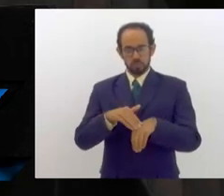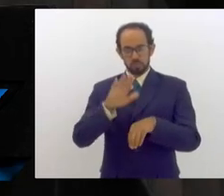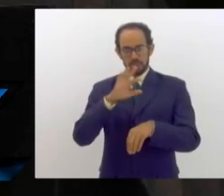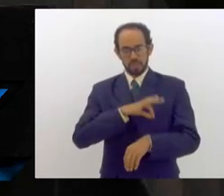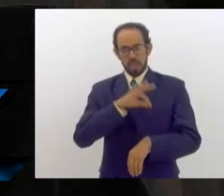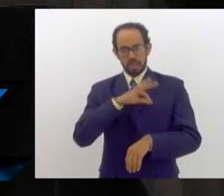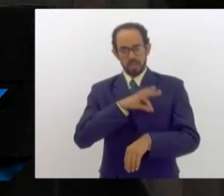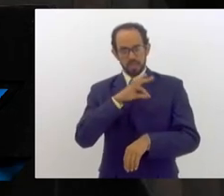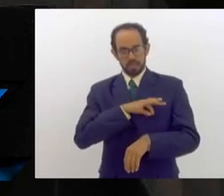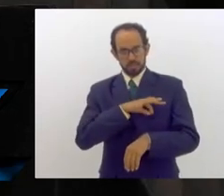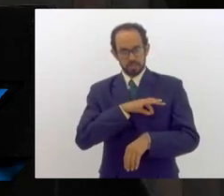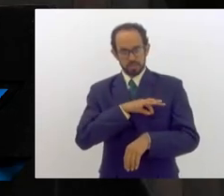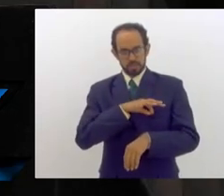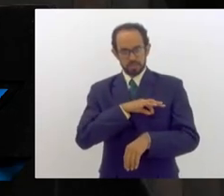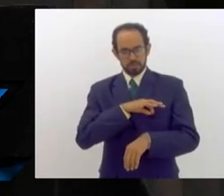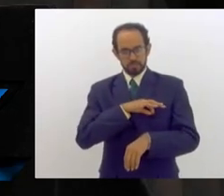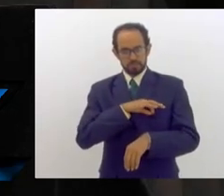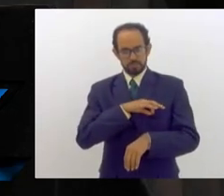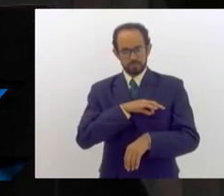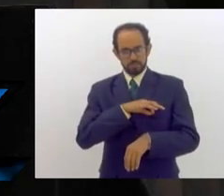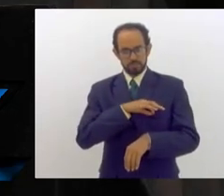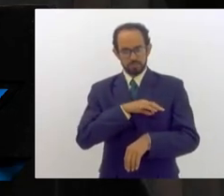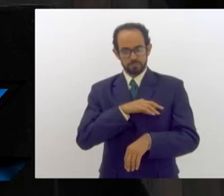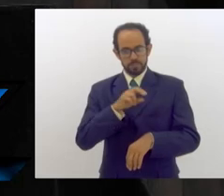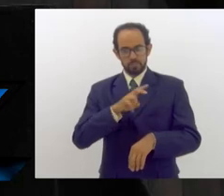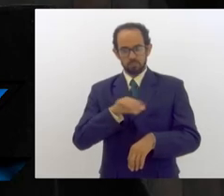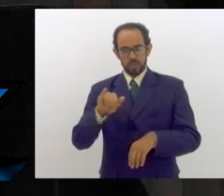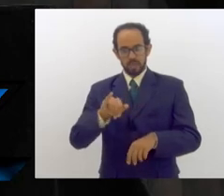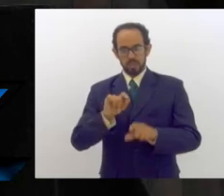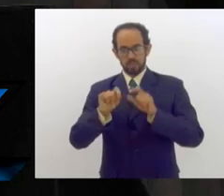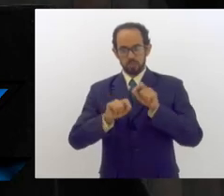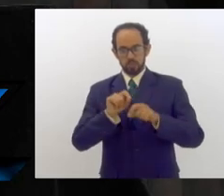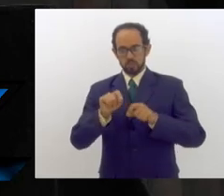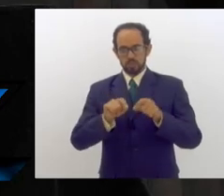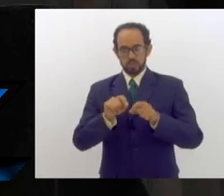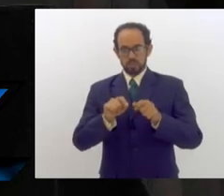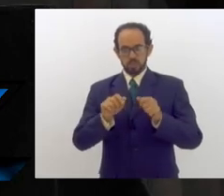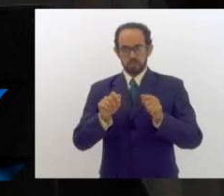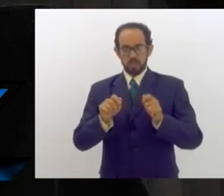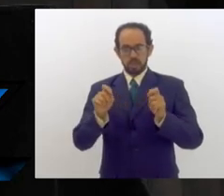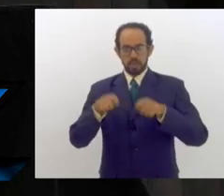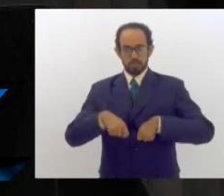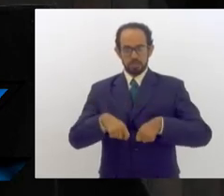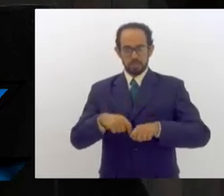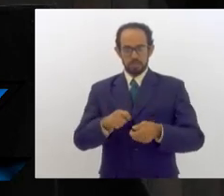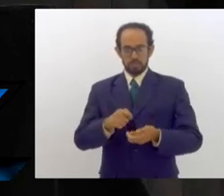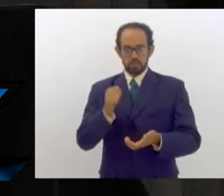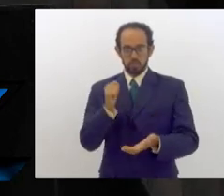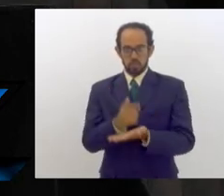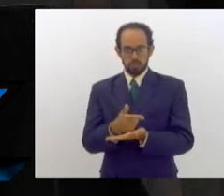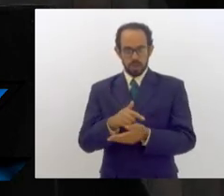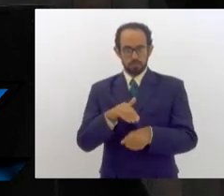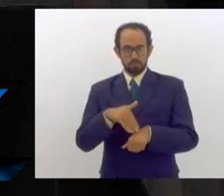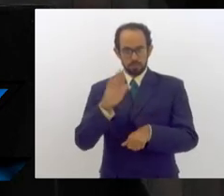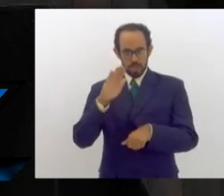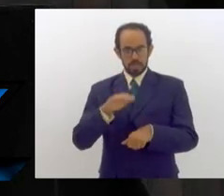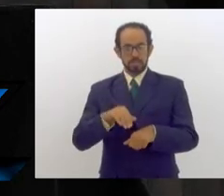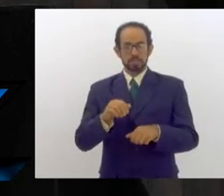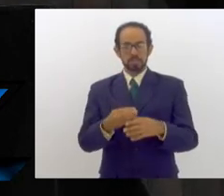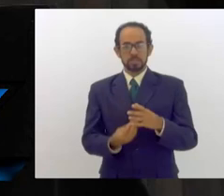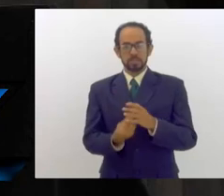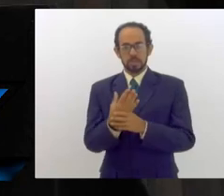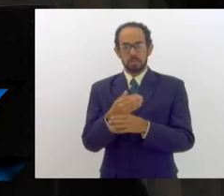no bolso do trabalhador que vai poder consumir mais e gerar mais ICMS